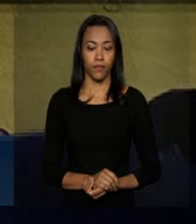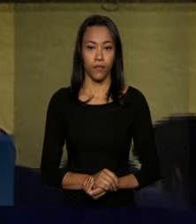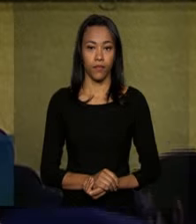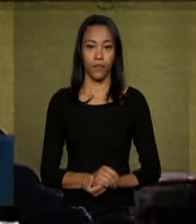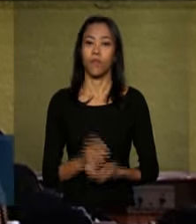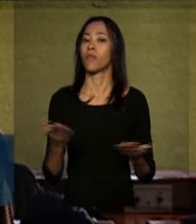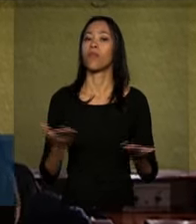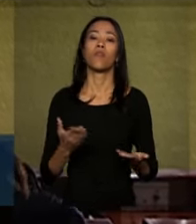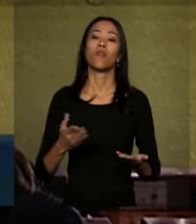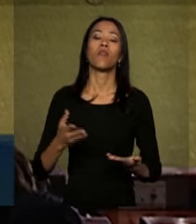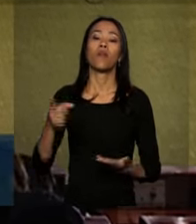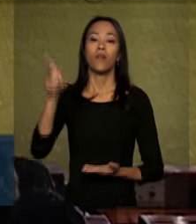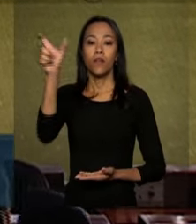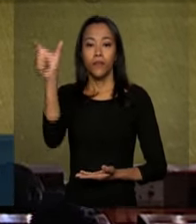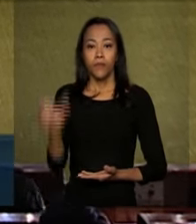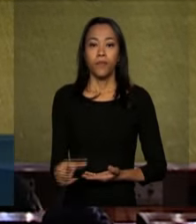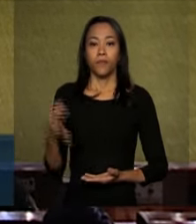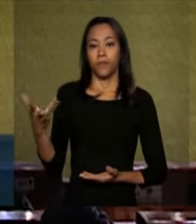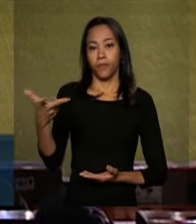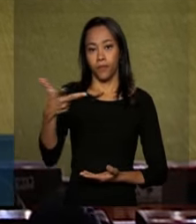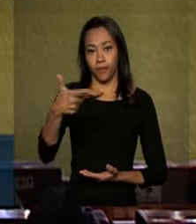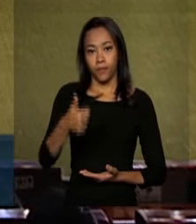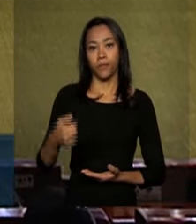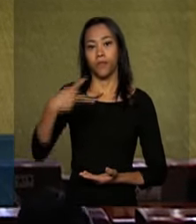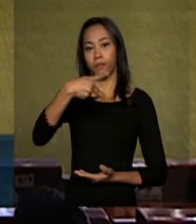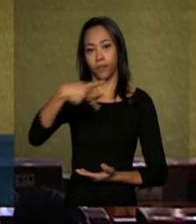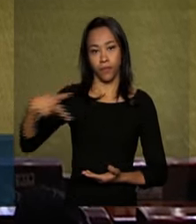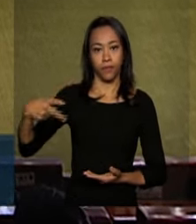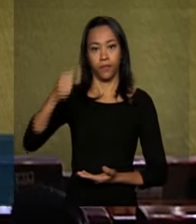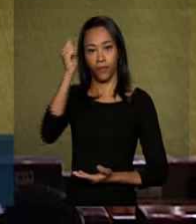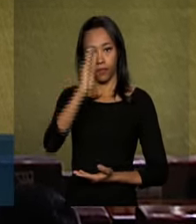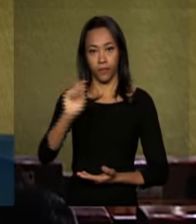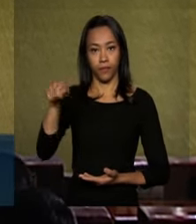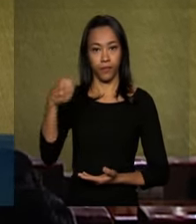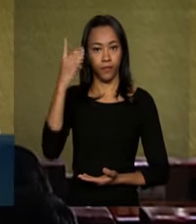Fará uso da palavra a excelentíssima senhora Presidenta da República.